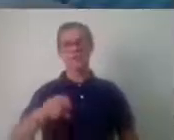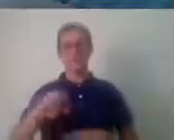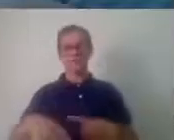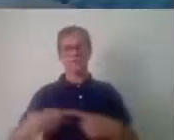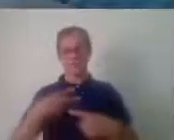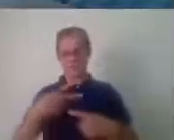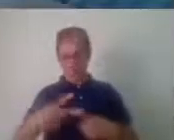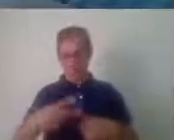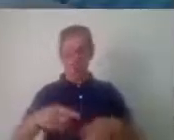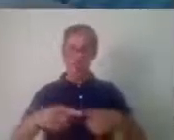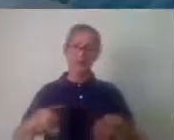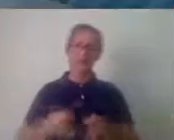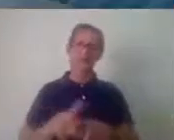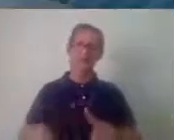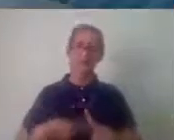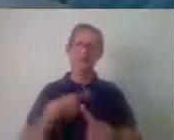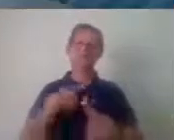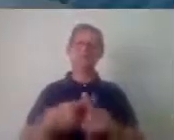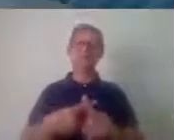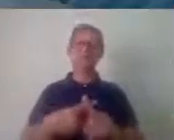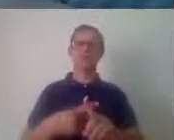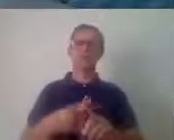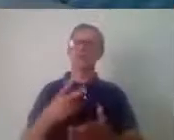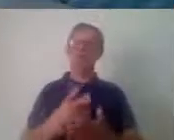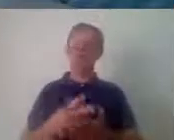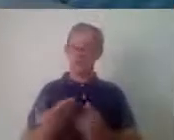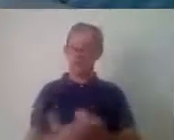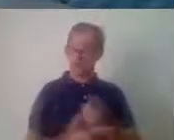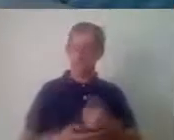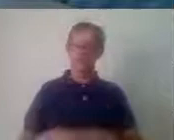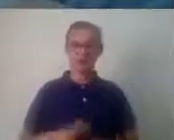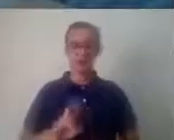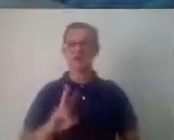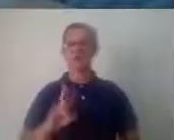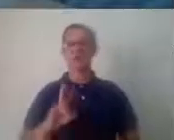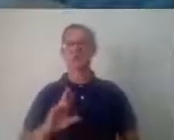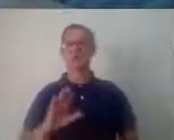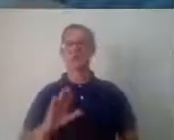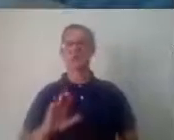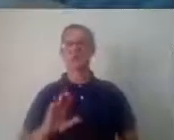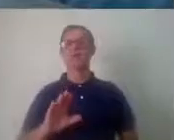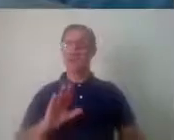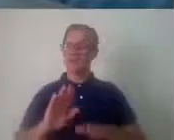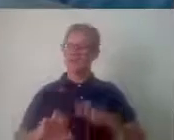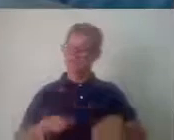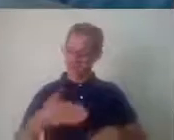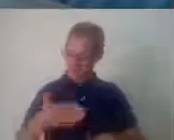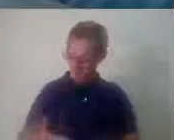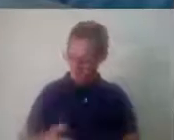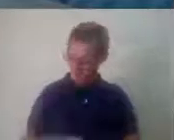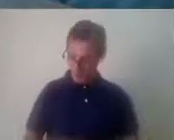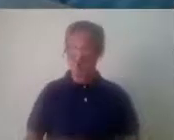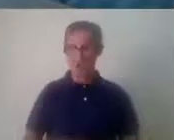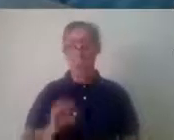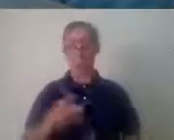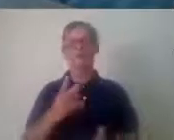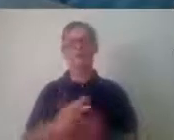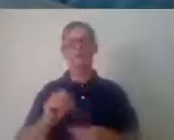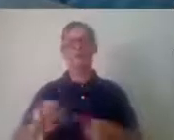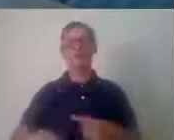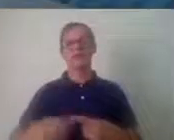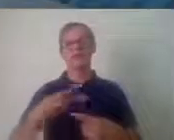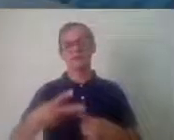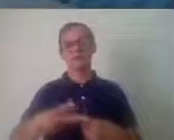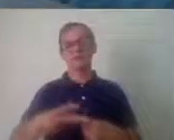quadrado, ela está sendo multiplicada por ela mesma 2 vezes. Então, não é só elevar ao